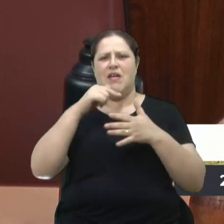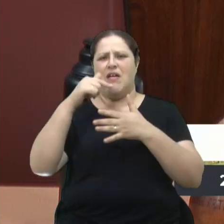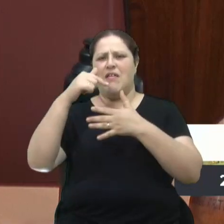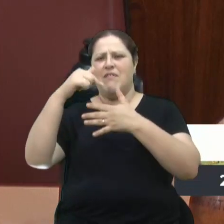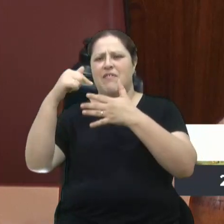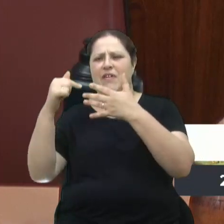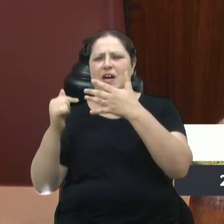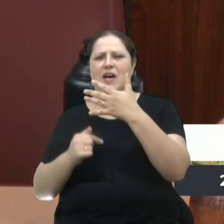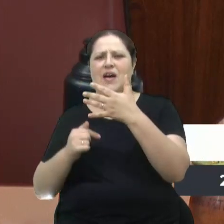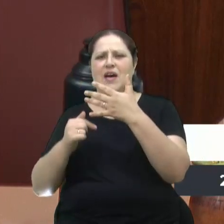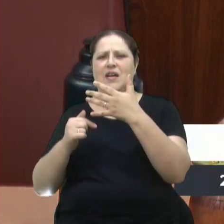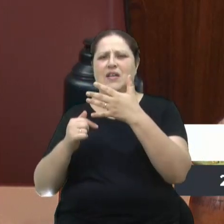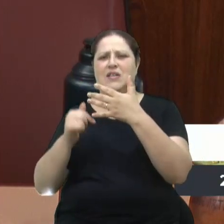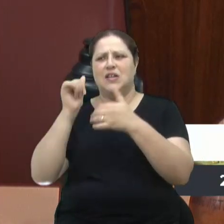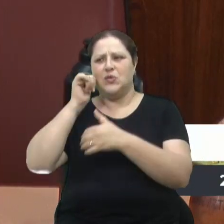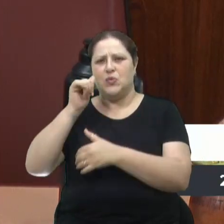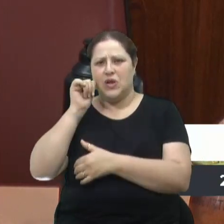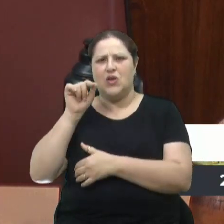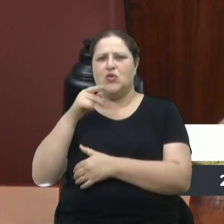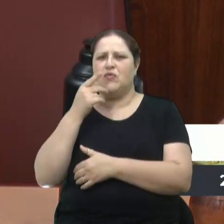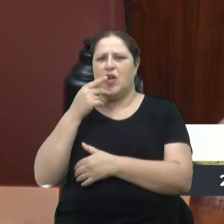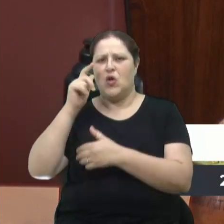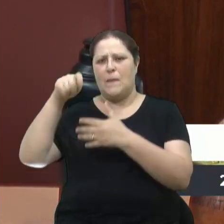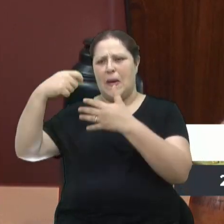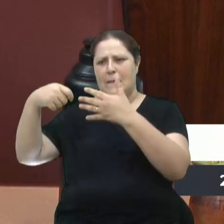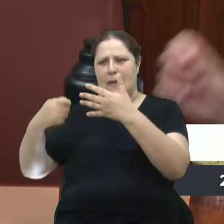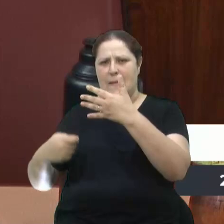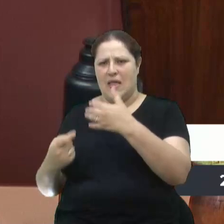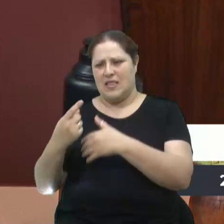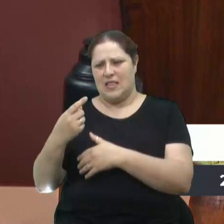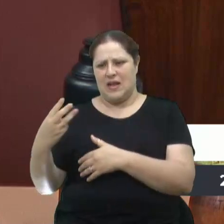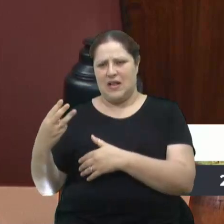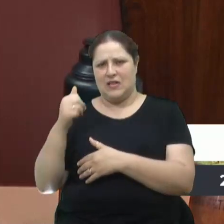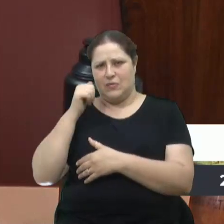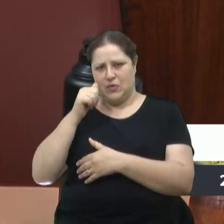a senhora citou, né? Então, parabéns